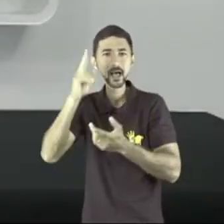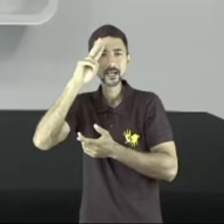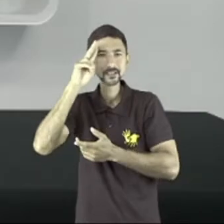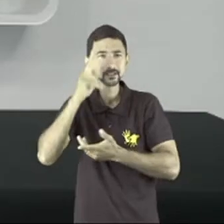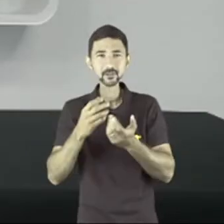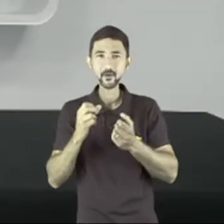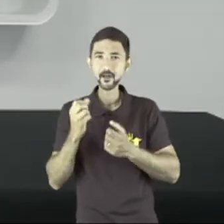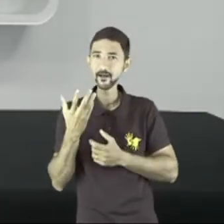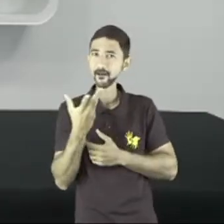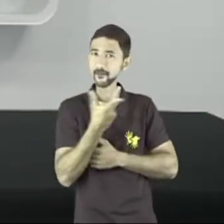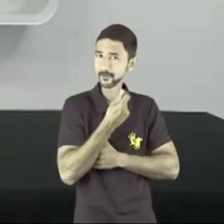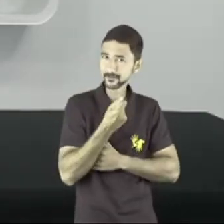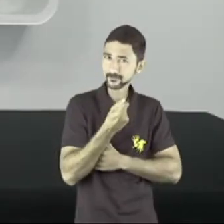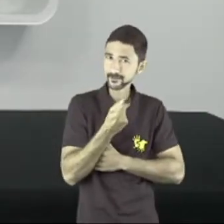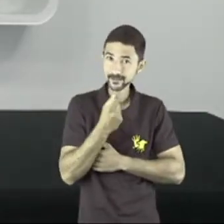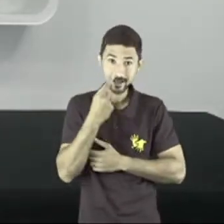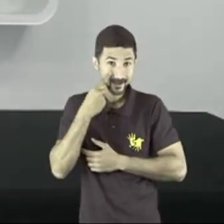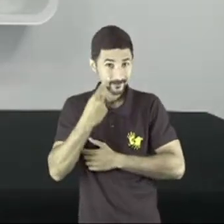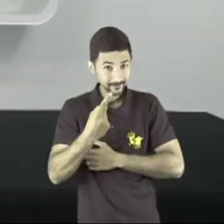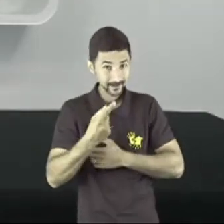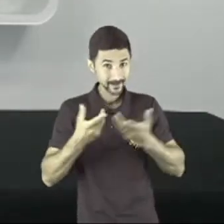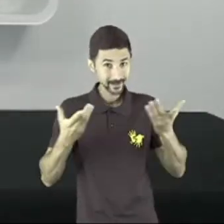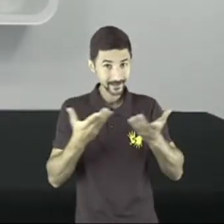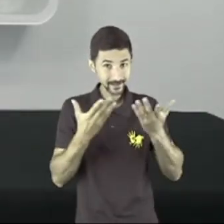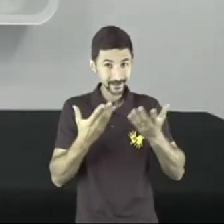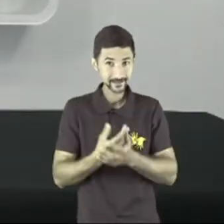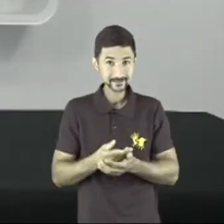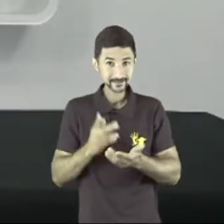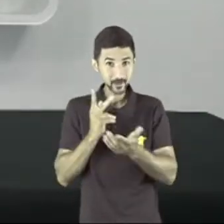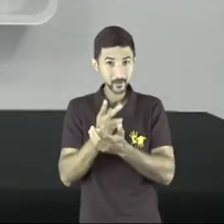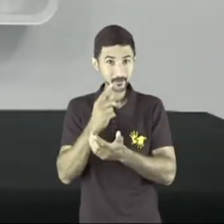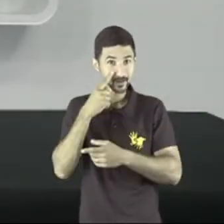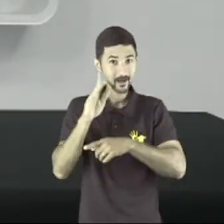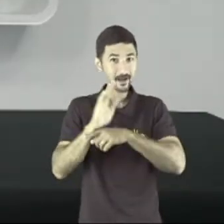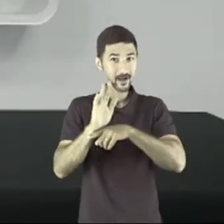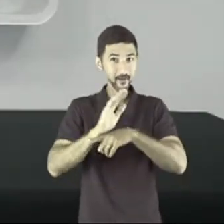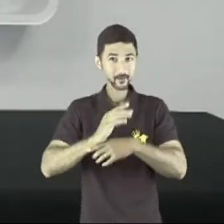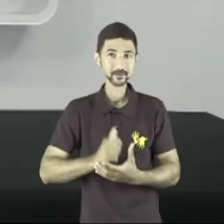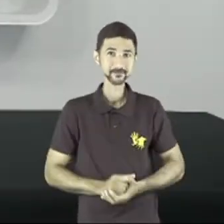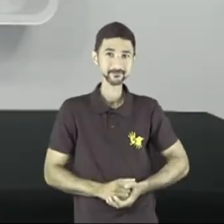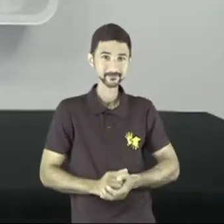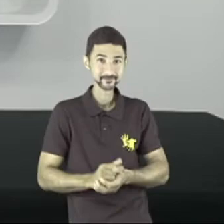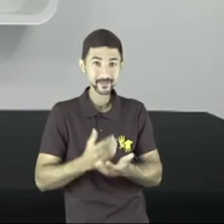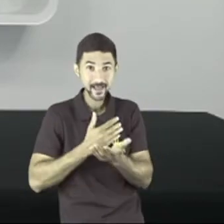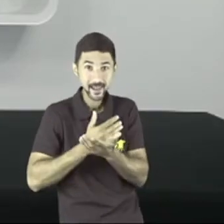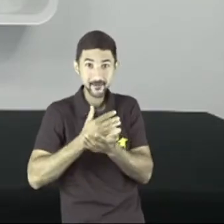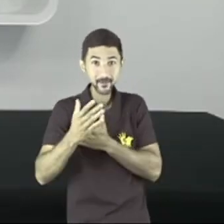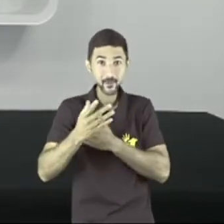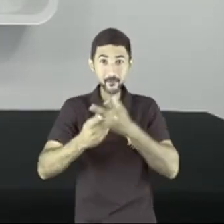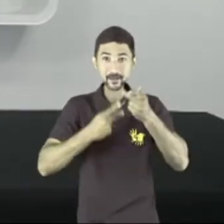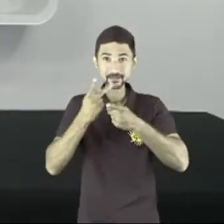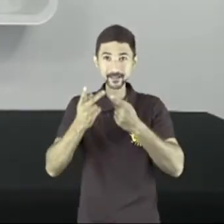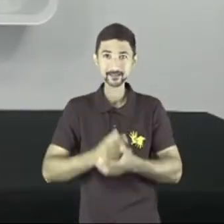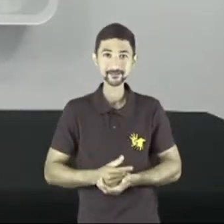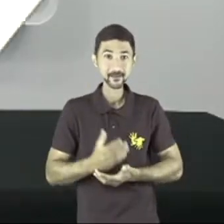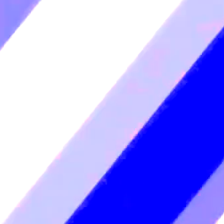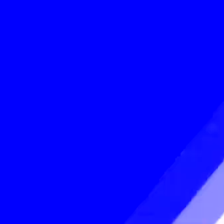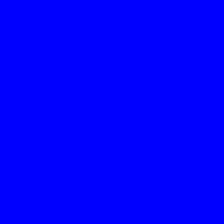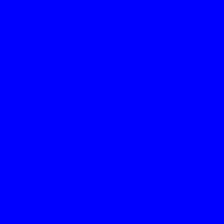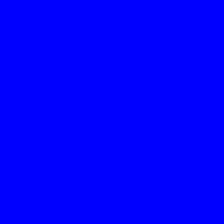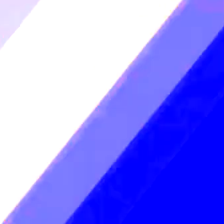para vocês. Querem acompanhar? É só continuar ligado na aula, que ela vai começar. Vamos